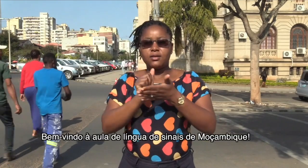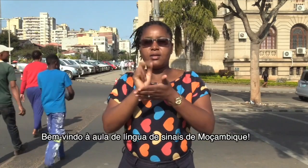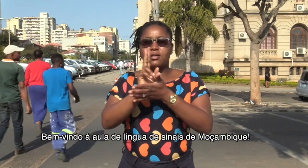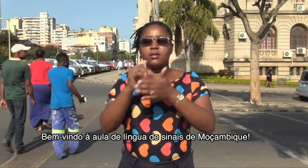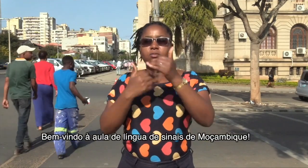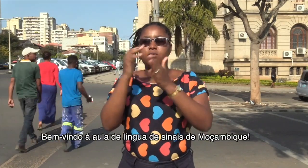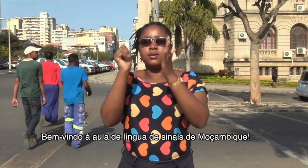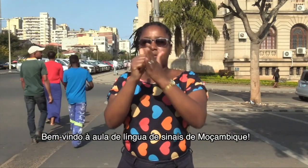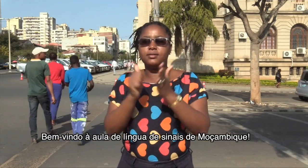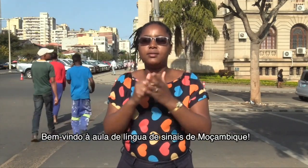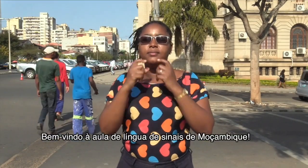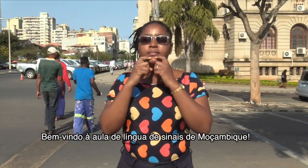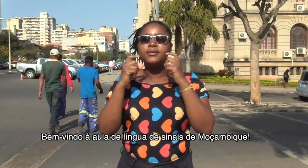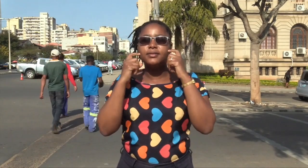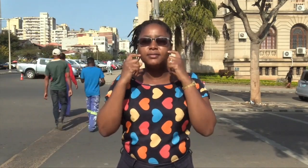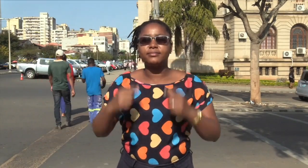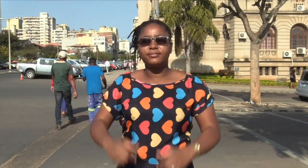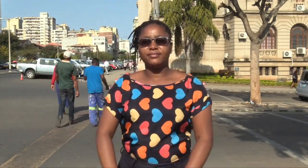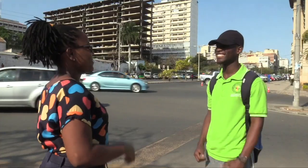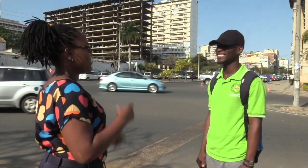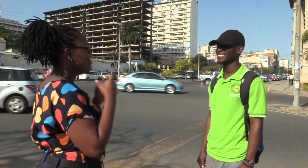bem-vindo à aula de Língua de Sinais de Moçambique.